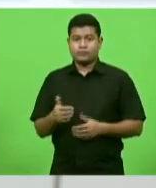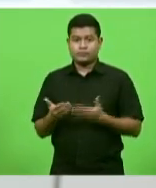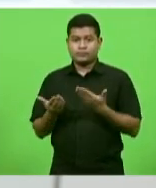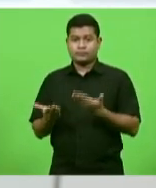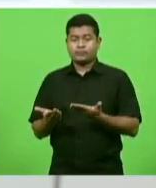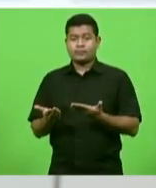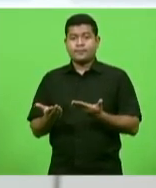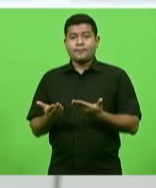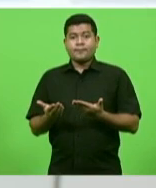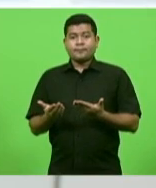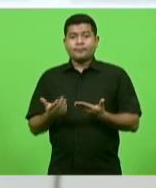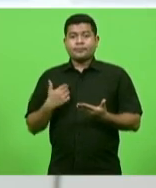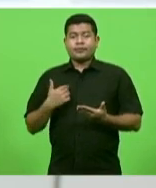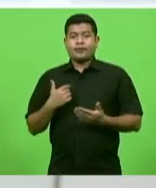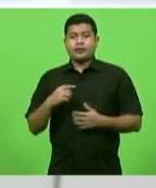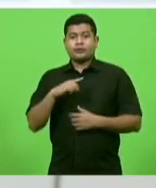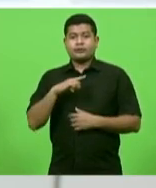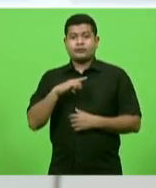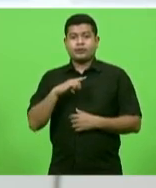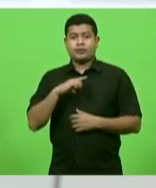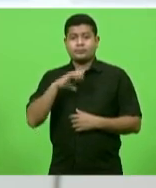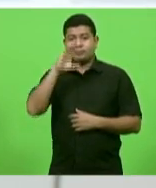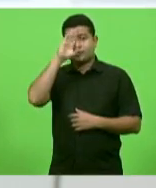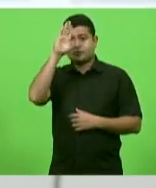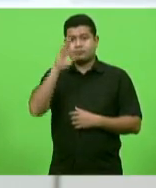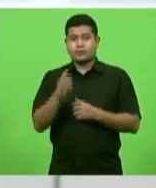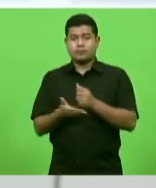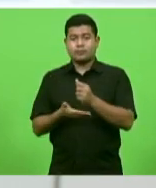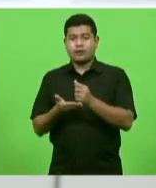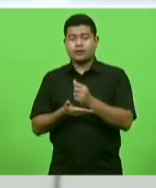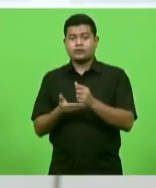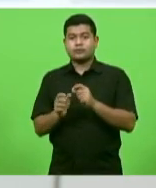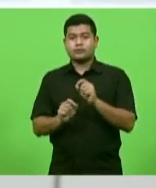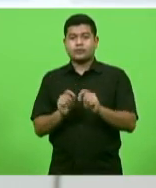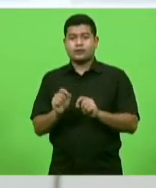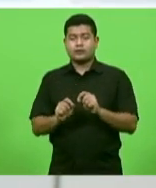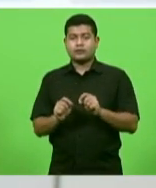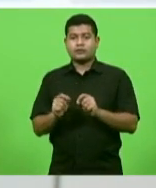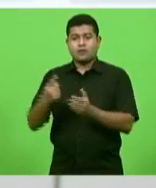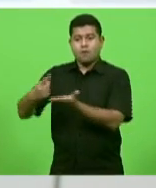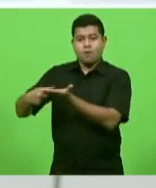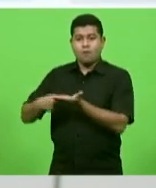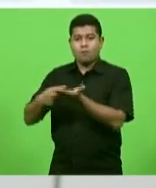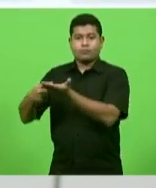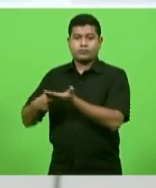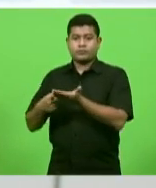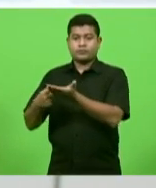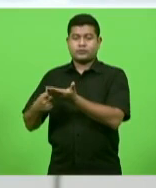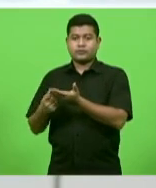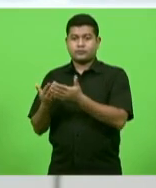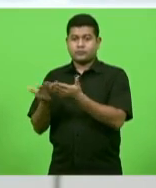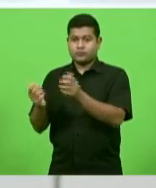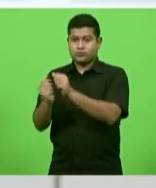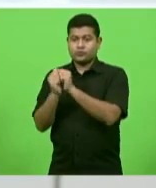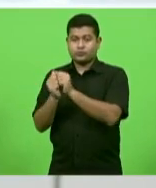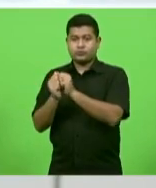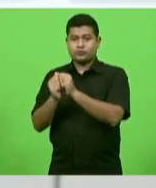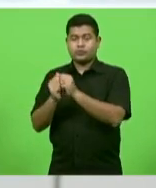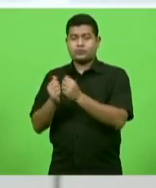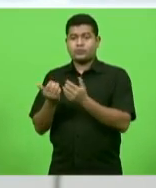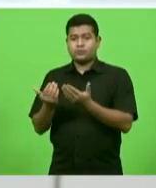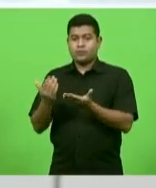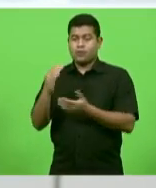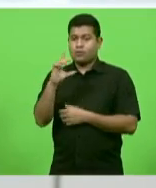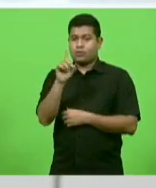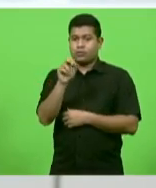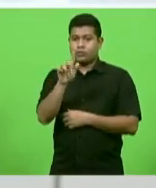como nascedouro a principal fonte hipotético conluios do Senhor Governador e seus subordinados Douglas